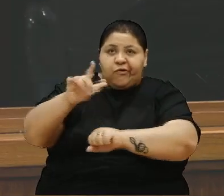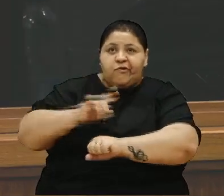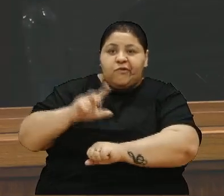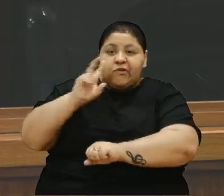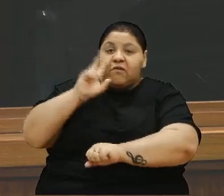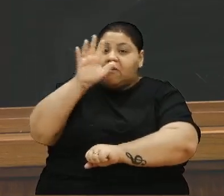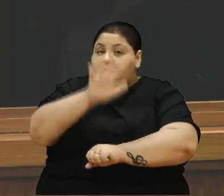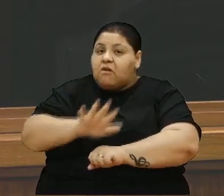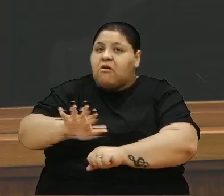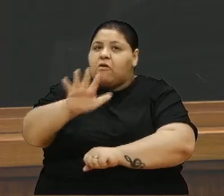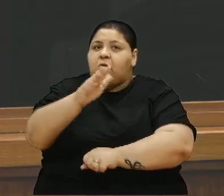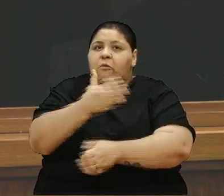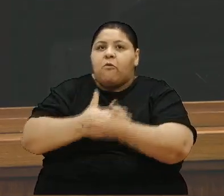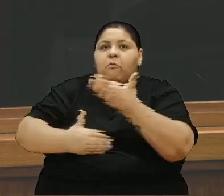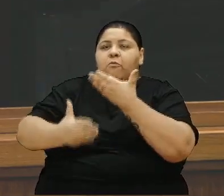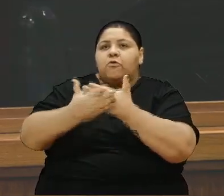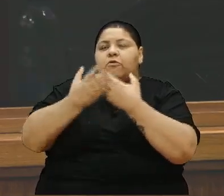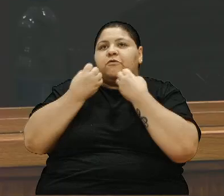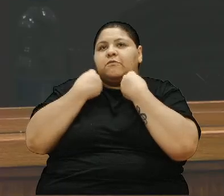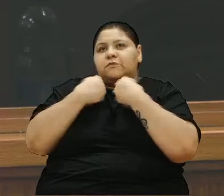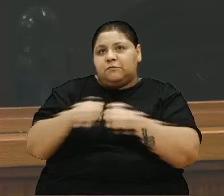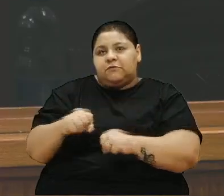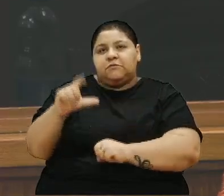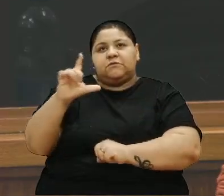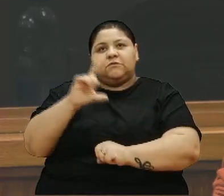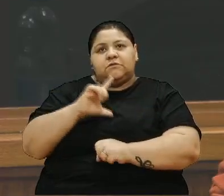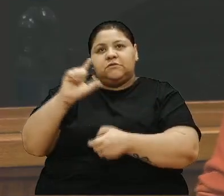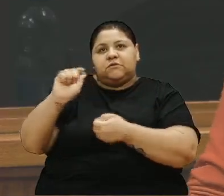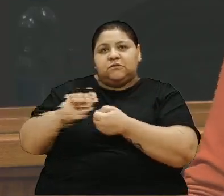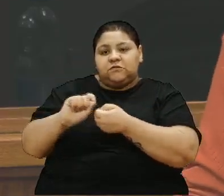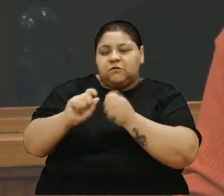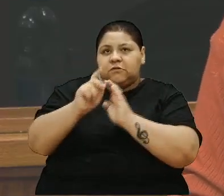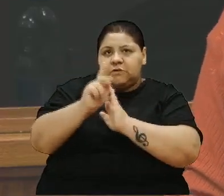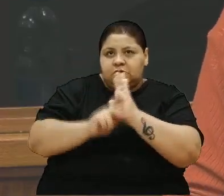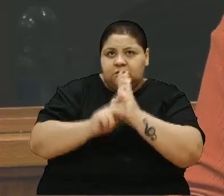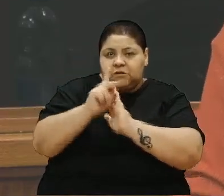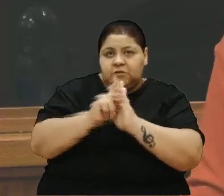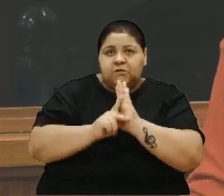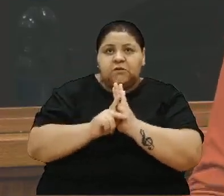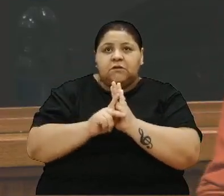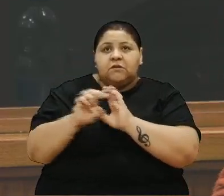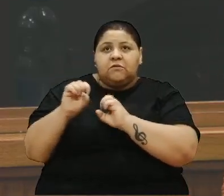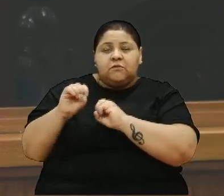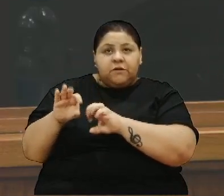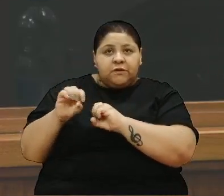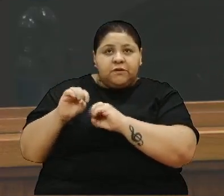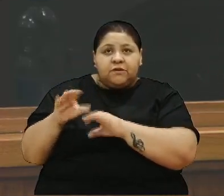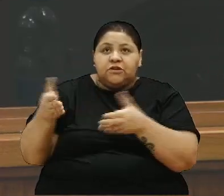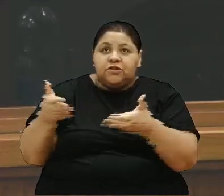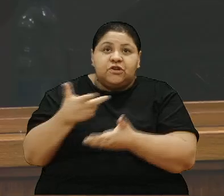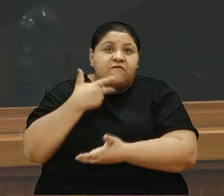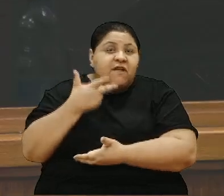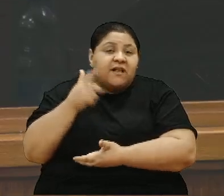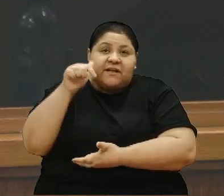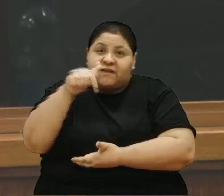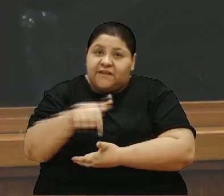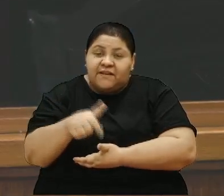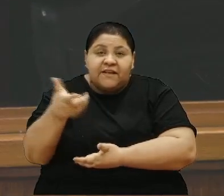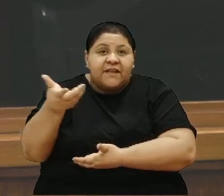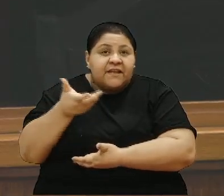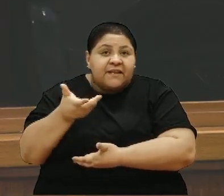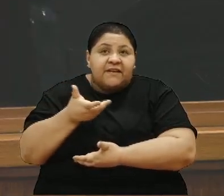vista por todas as secretarias. Tem que ser feito projeto de educação. Eu já falei várias vezes, a gente quer que